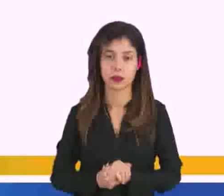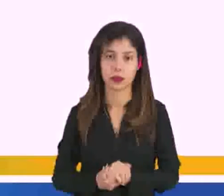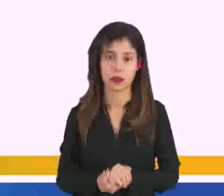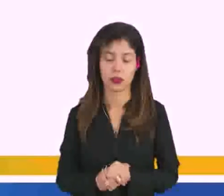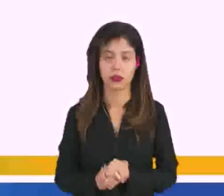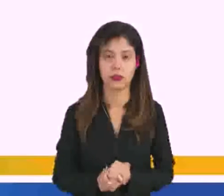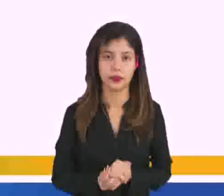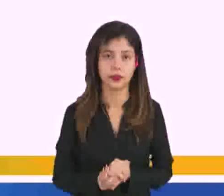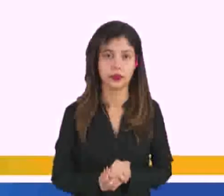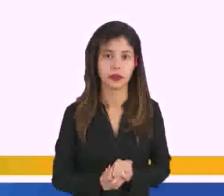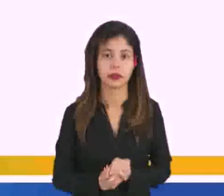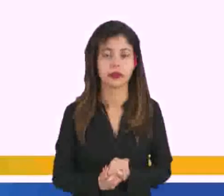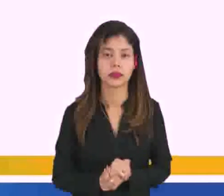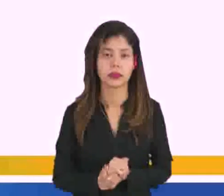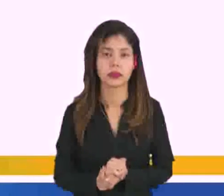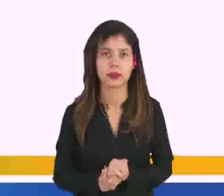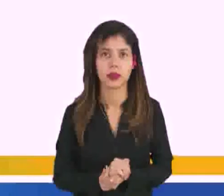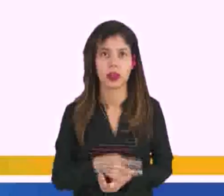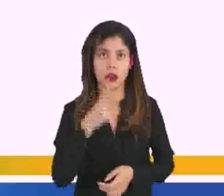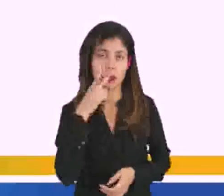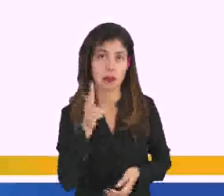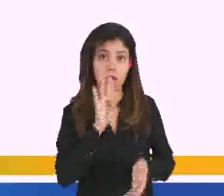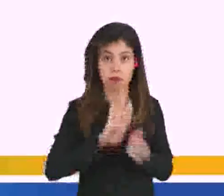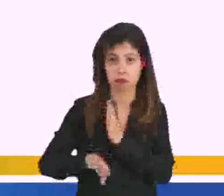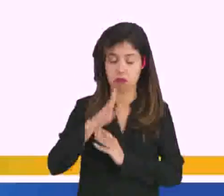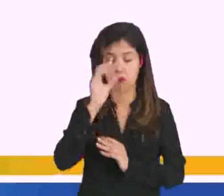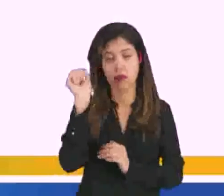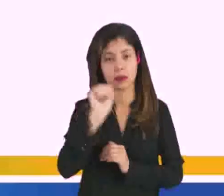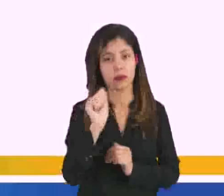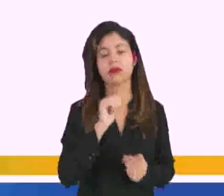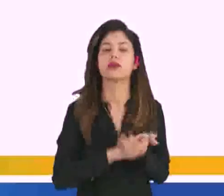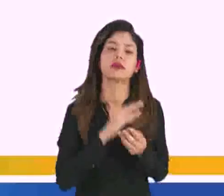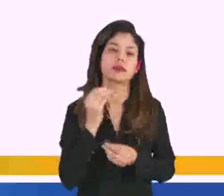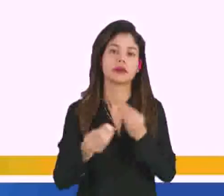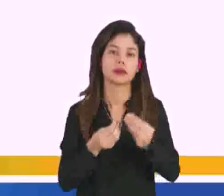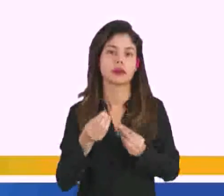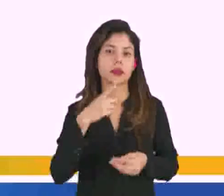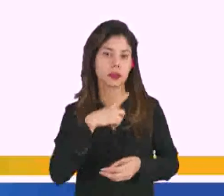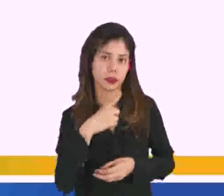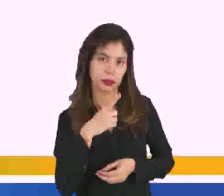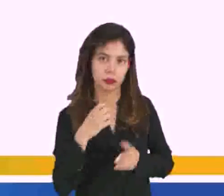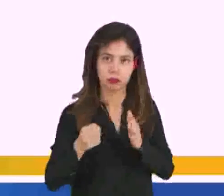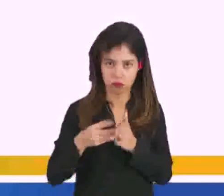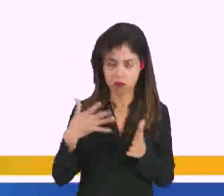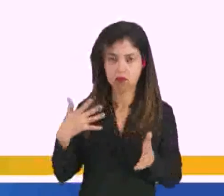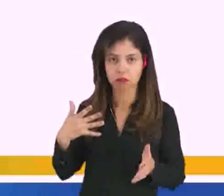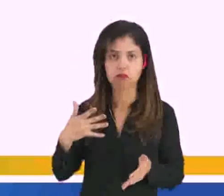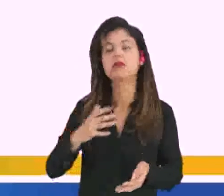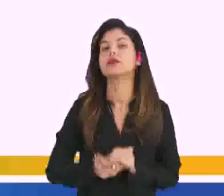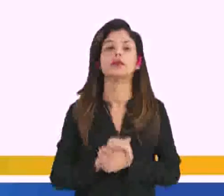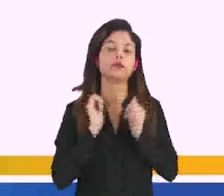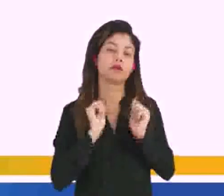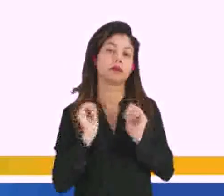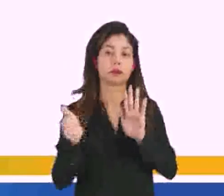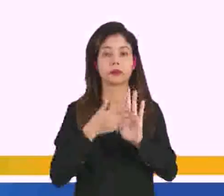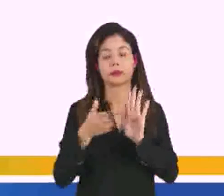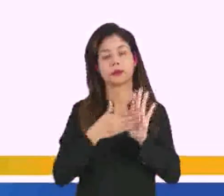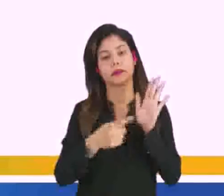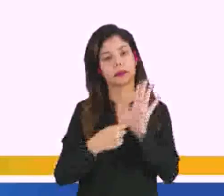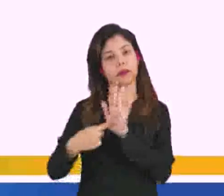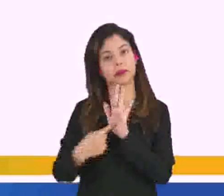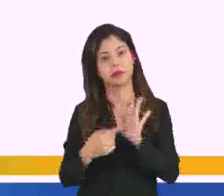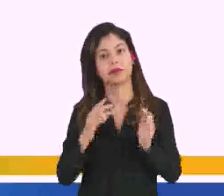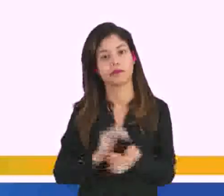São Paulo, né, a gente desfavorece o candidato A. Então, como o candidato B tem bastante prestígio nesse estado,